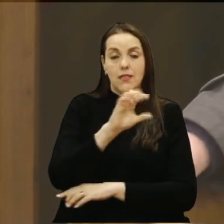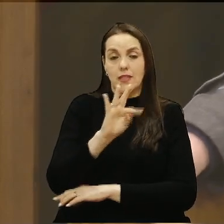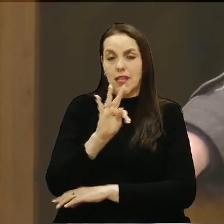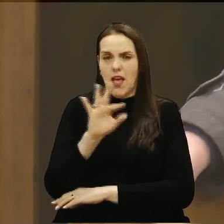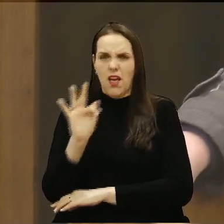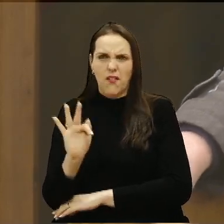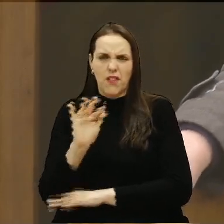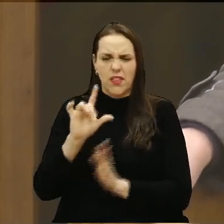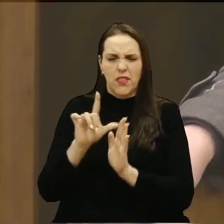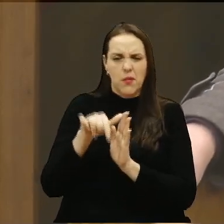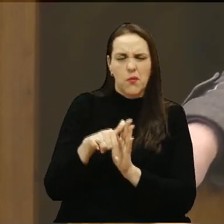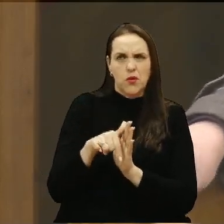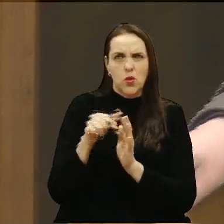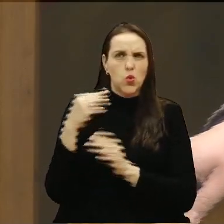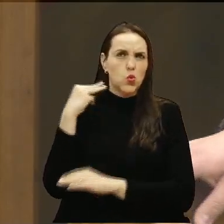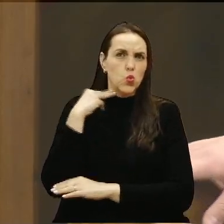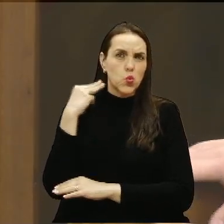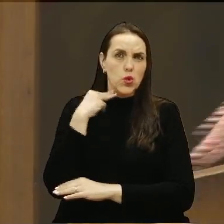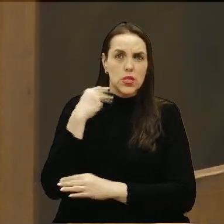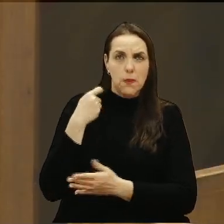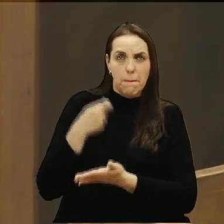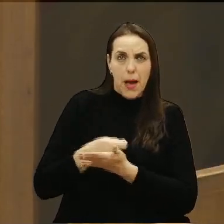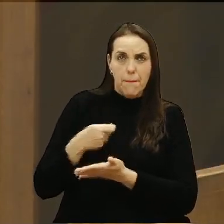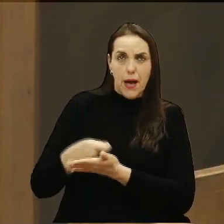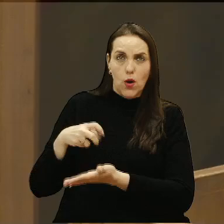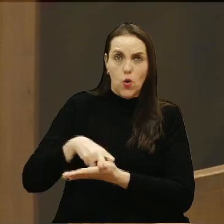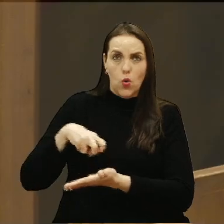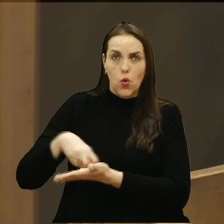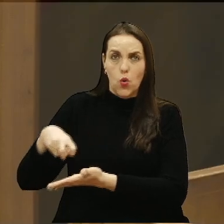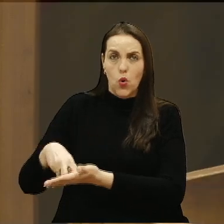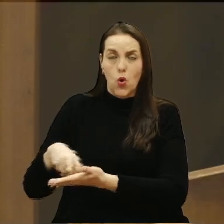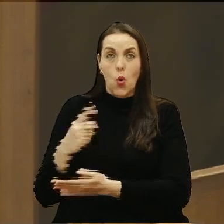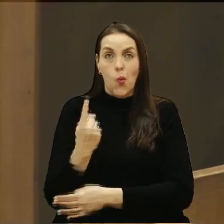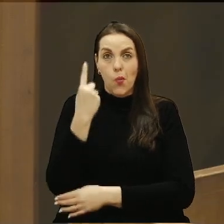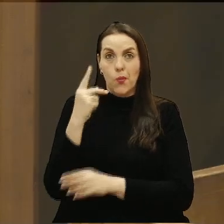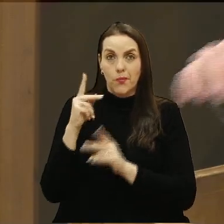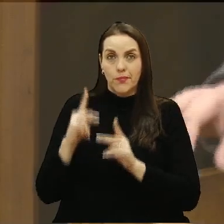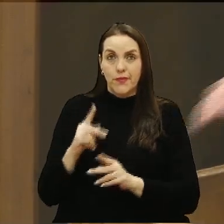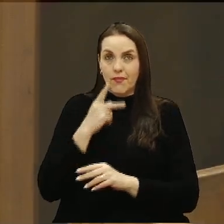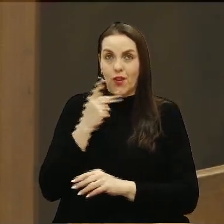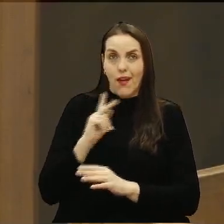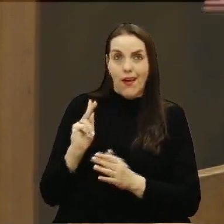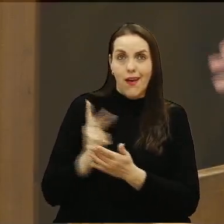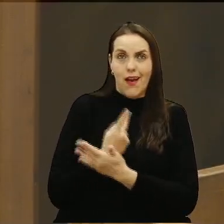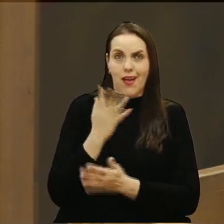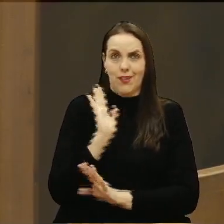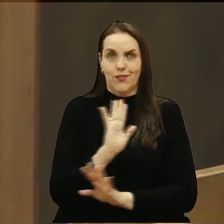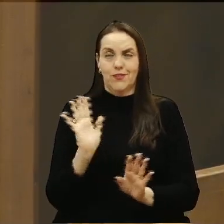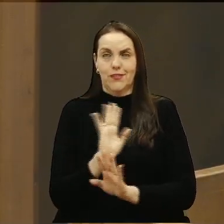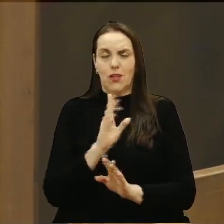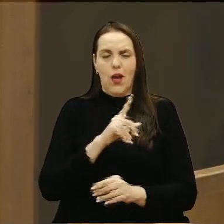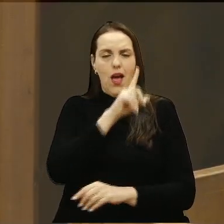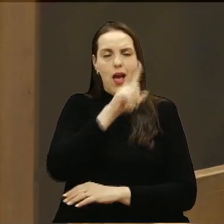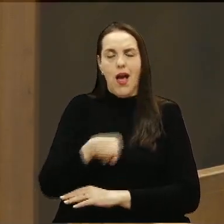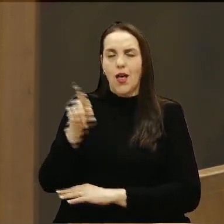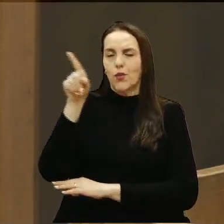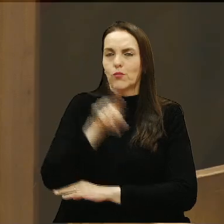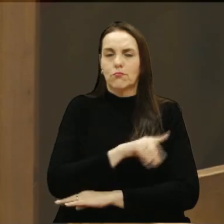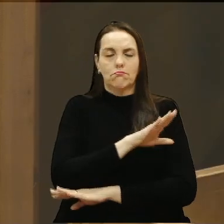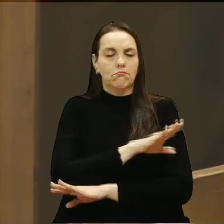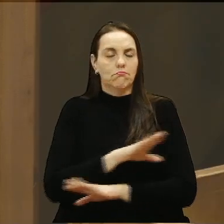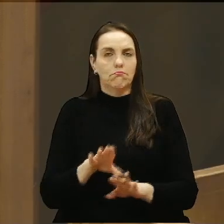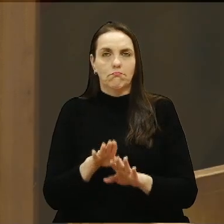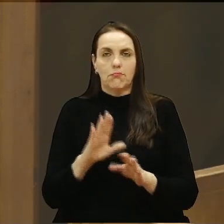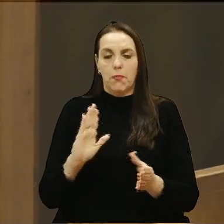não, depois de dezenas de juízes condenando, alguém disse, não, está errado. Colocaram o CEP errado. Então, vamos anular o processo. Agora,